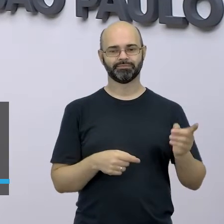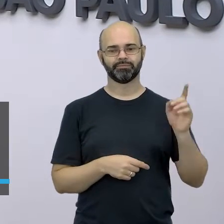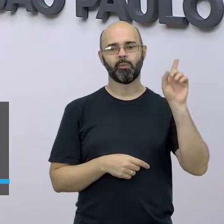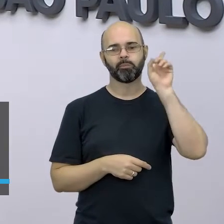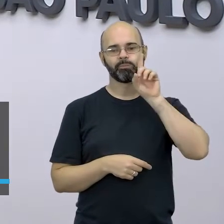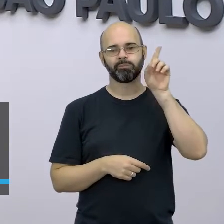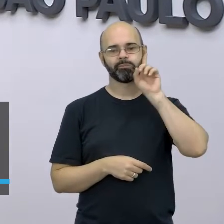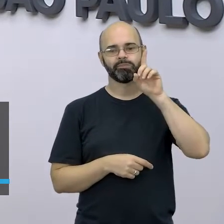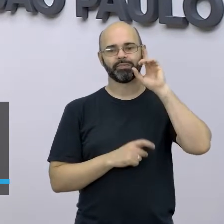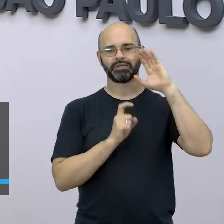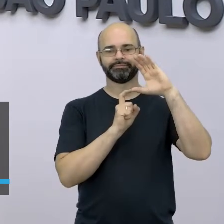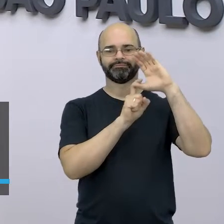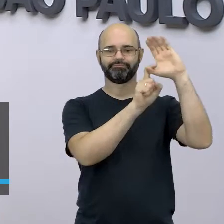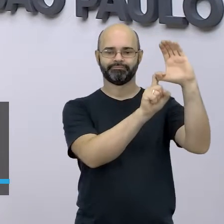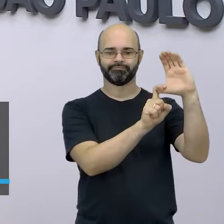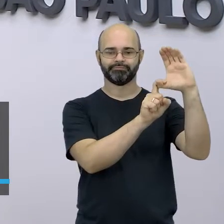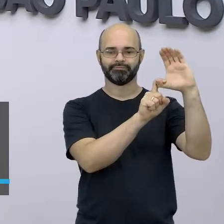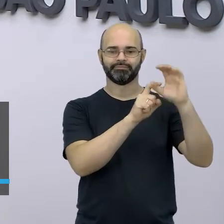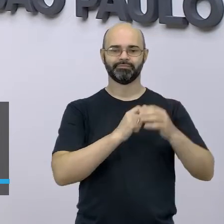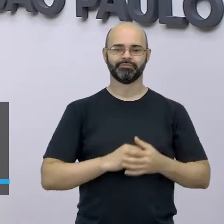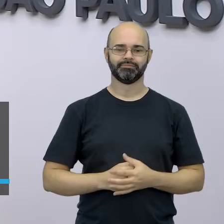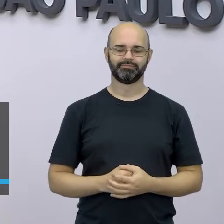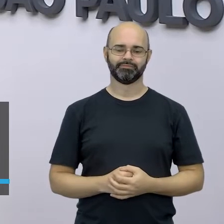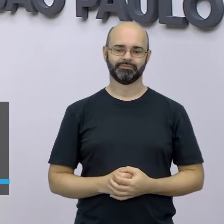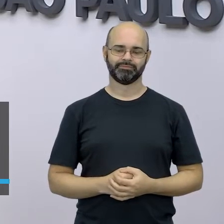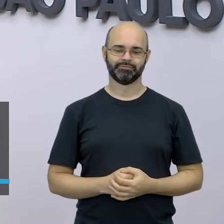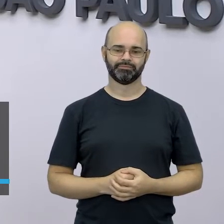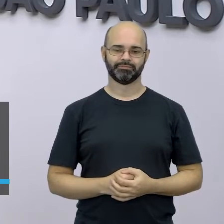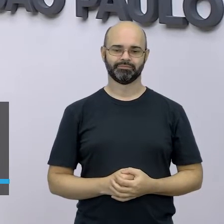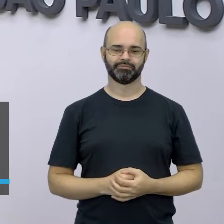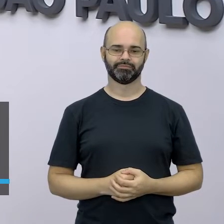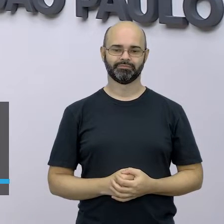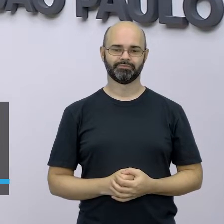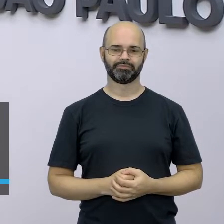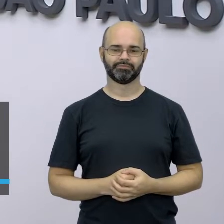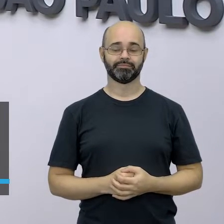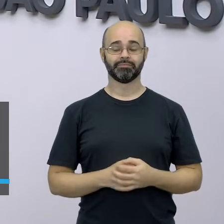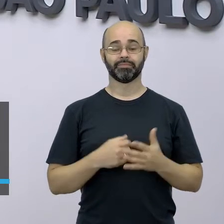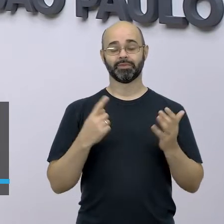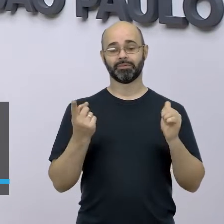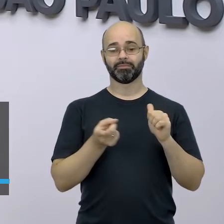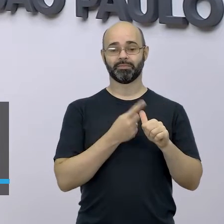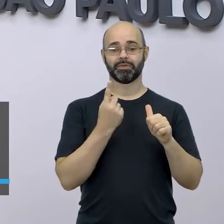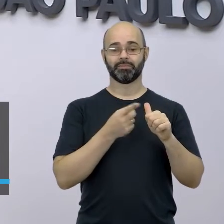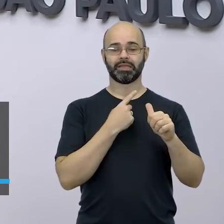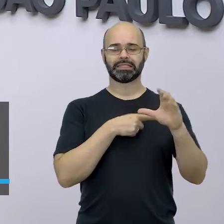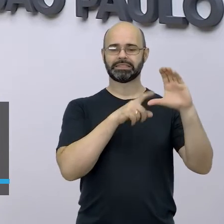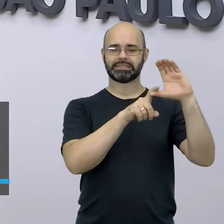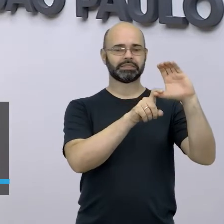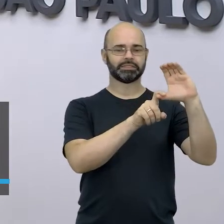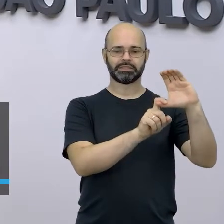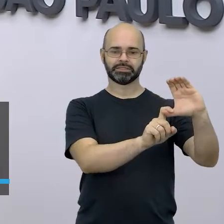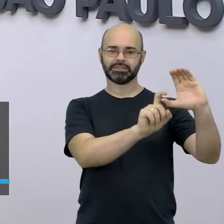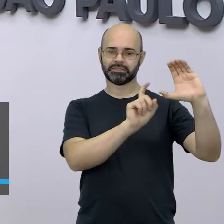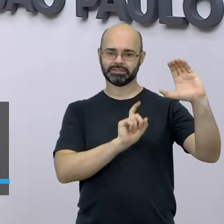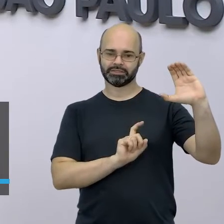Unidos. Então seria necessário, em primeiro lugar, ele romper essa relação de dependência, o Brasil com relação a